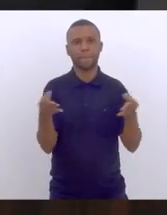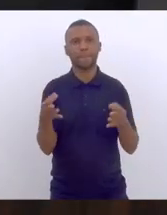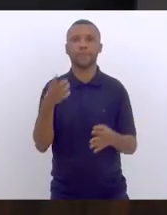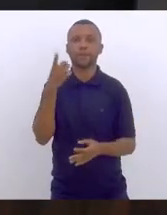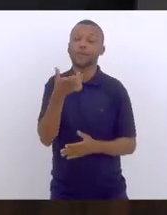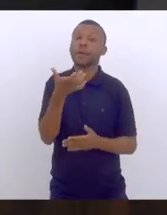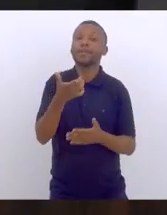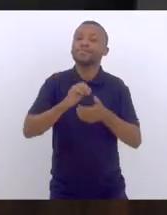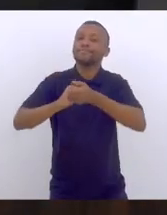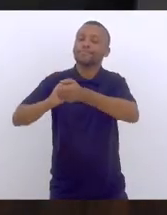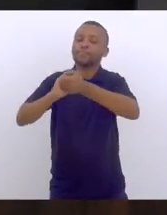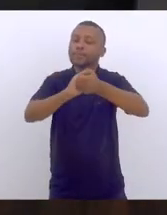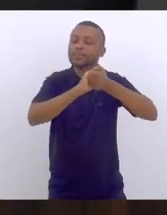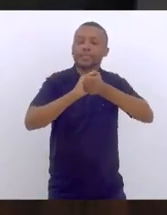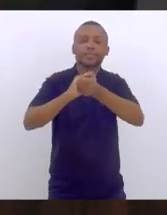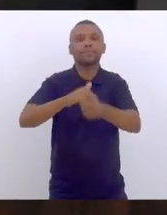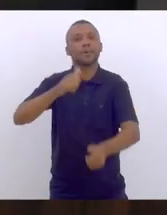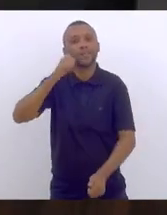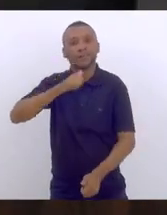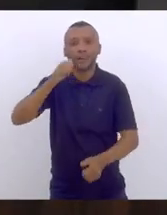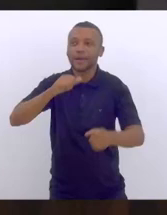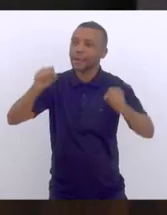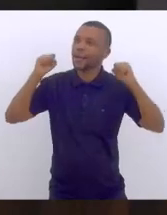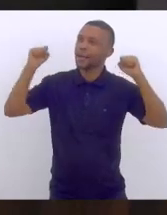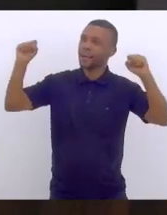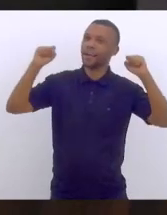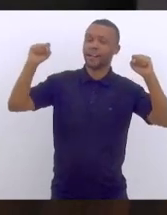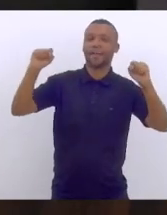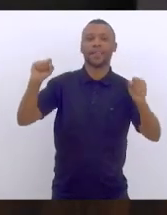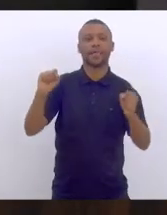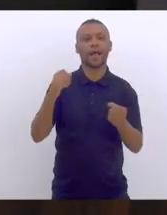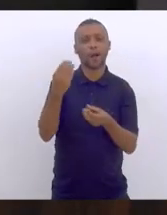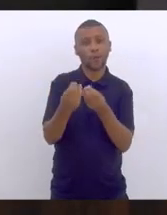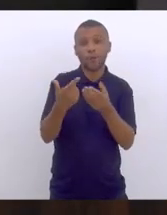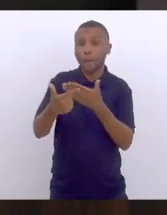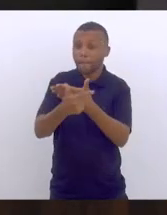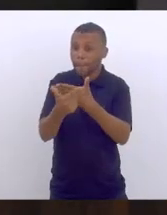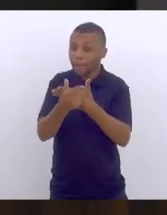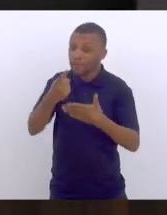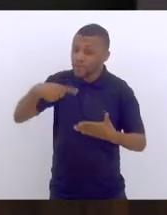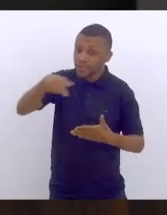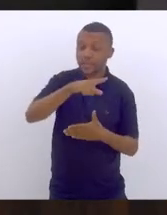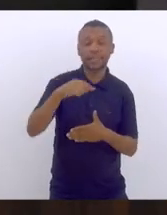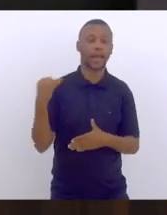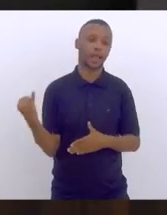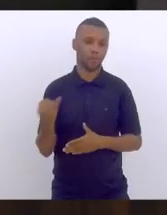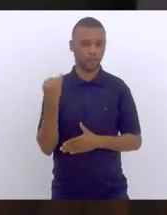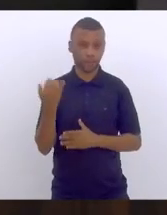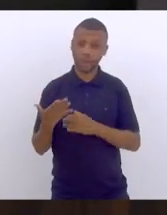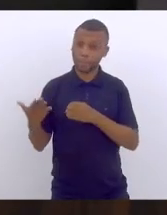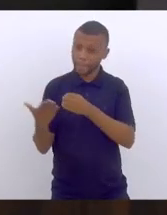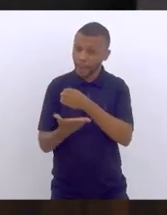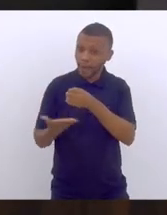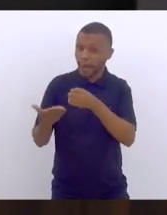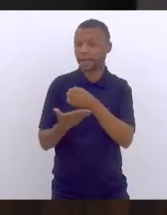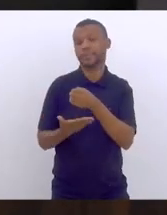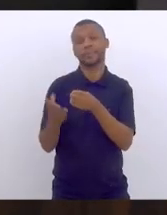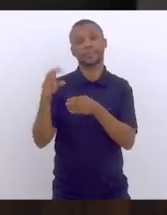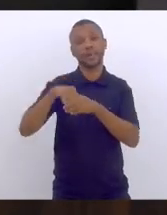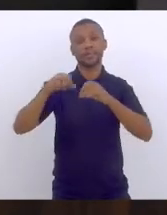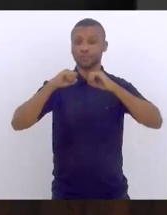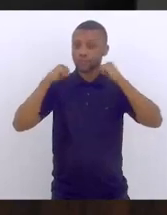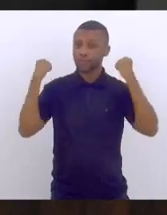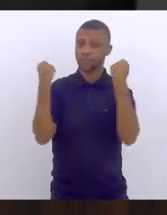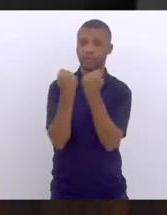Quero aqui saudar as mulheres torcedoras. Vejo o quanto que o papel de vocês é fundamental dentro dos